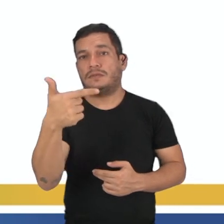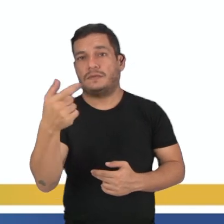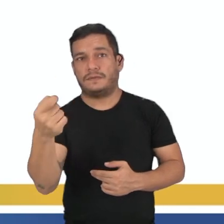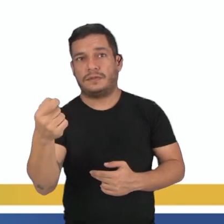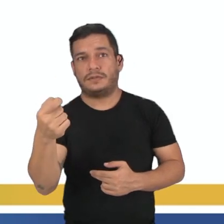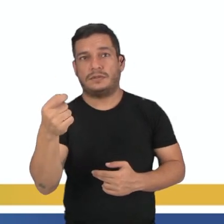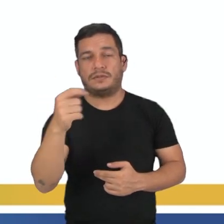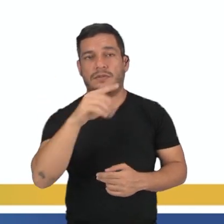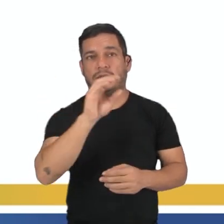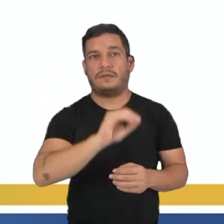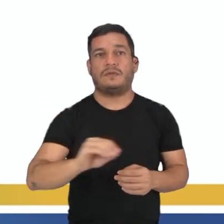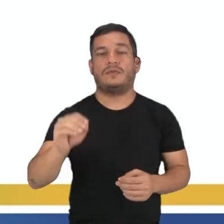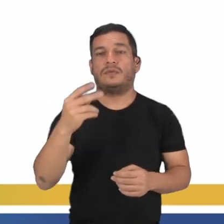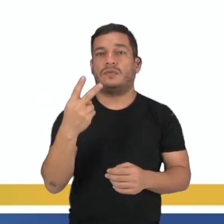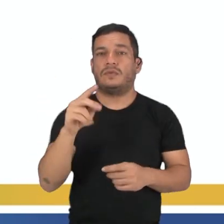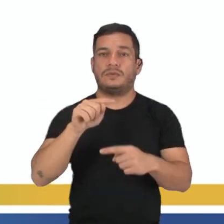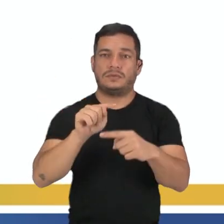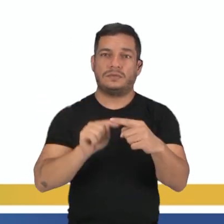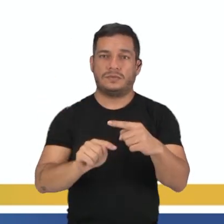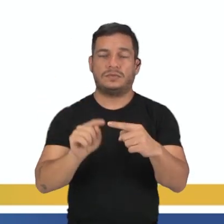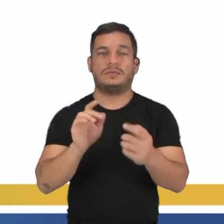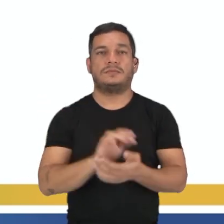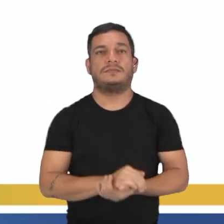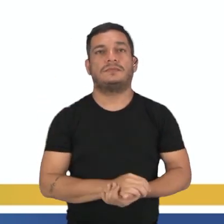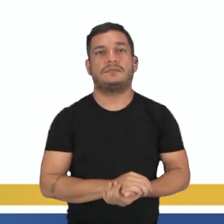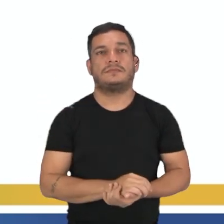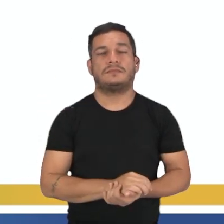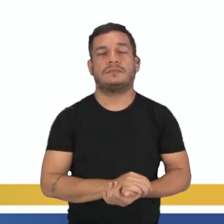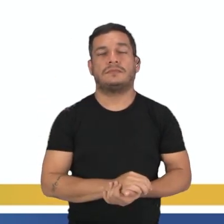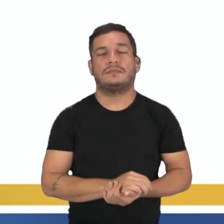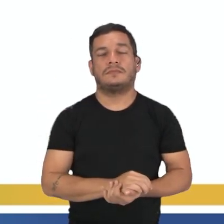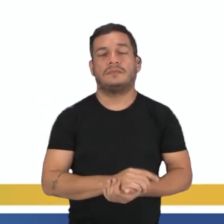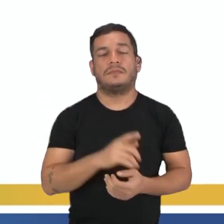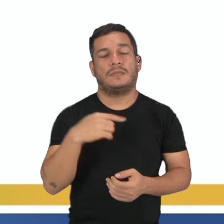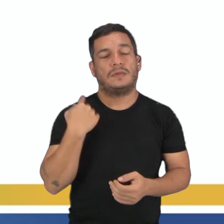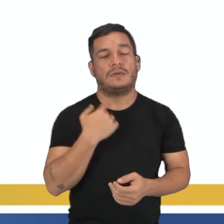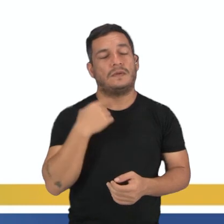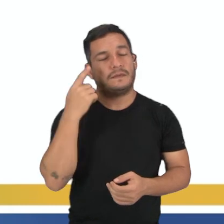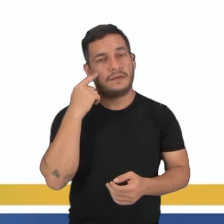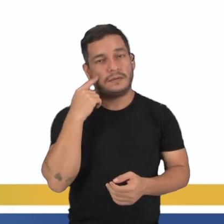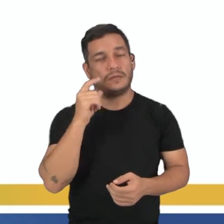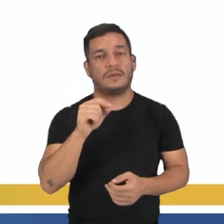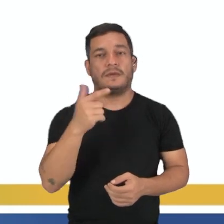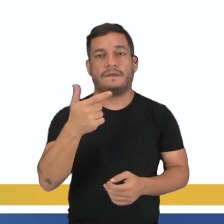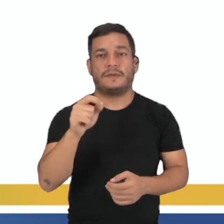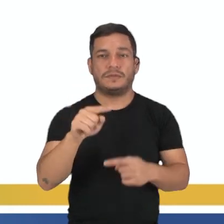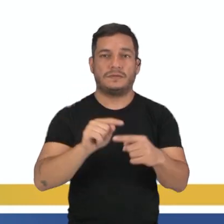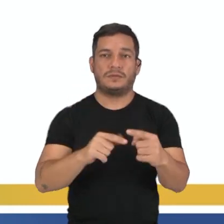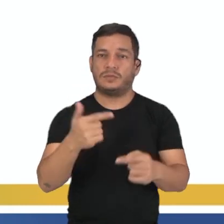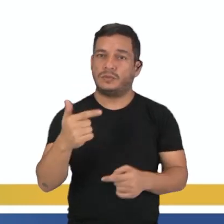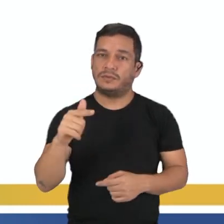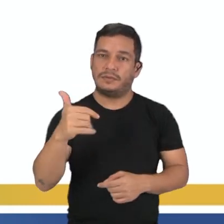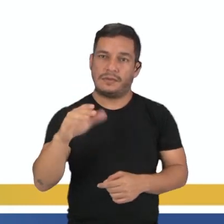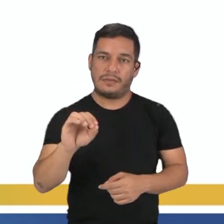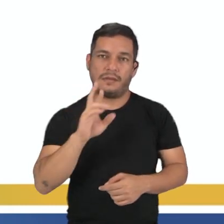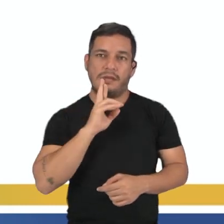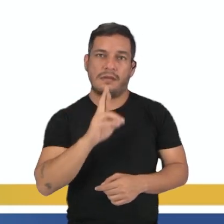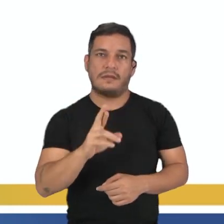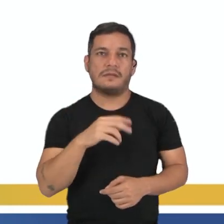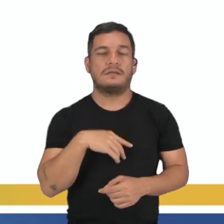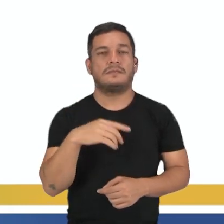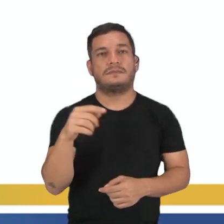2 negativo, ele vai passar dividindo lá para o outro lado. E nós sabemos que 20 dividido para 2 é 10, né?